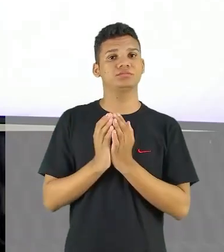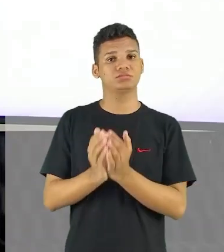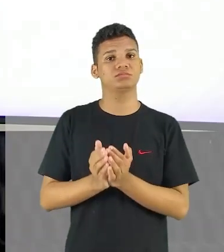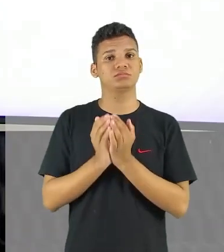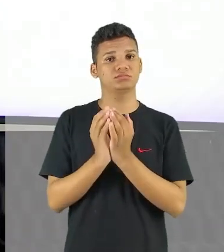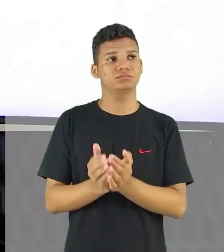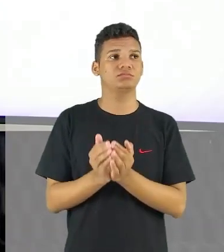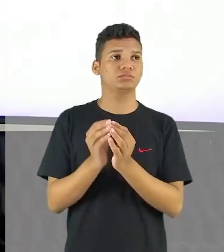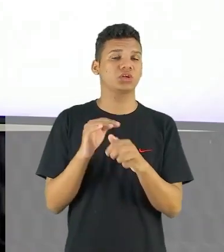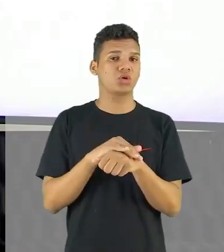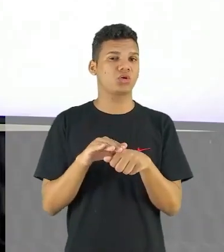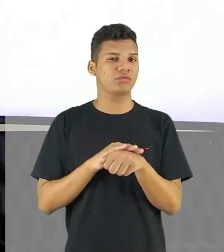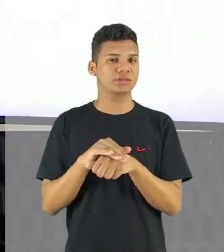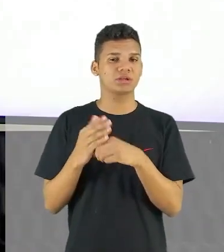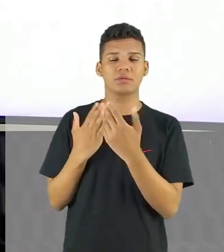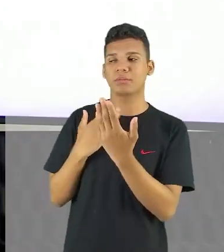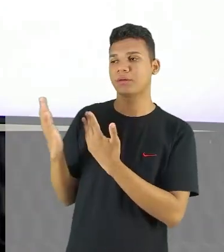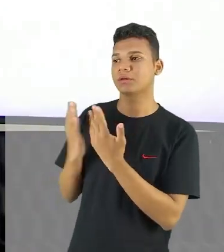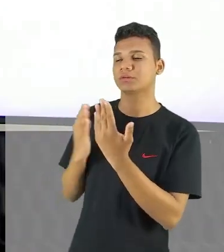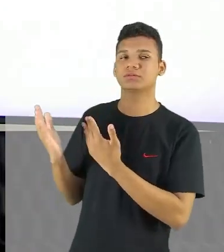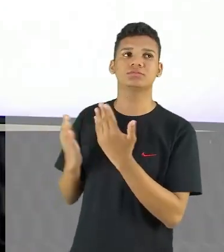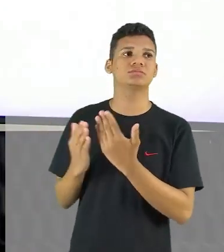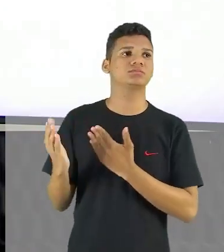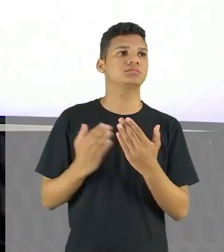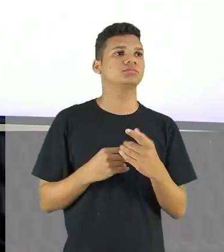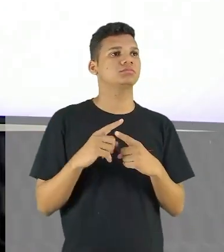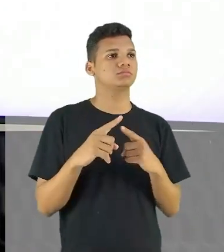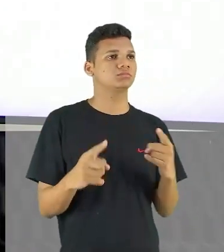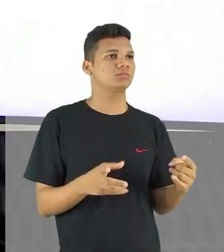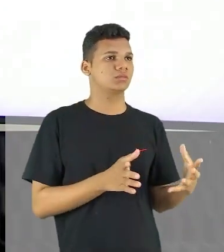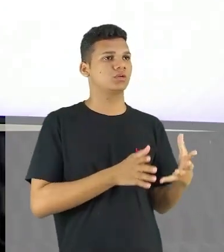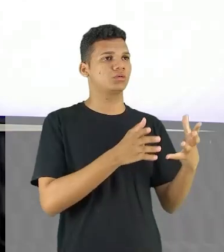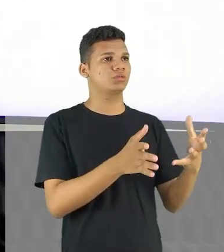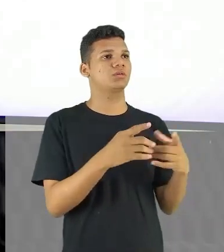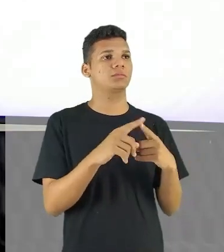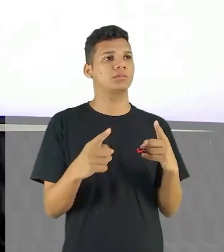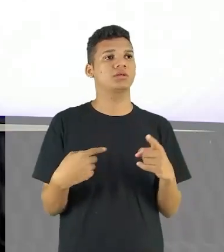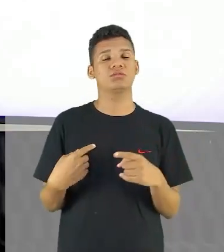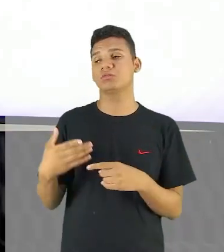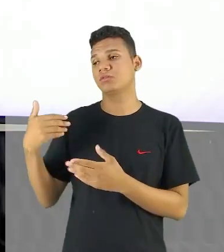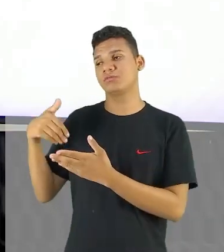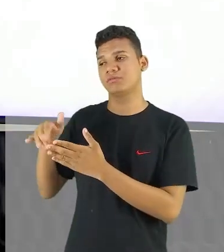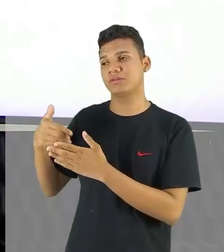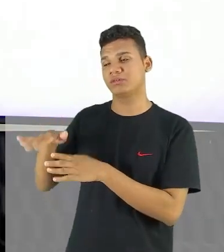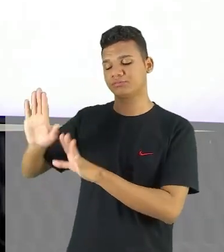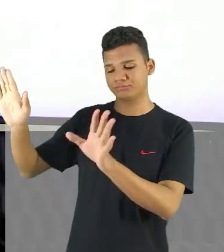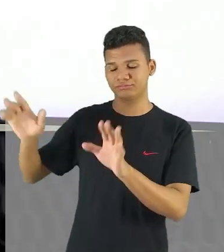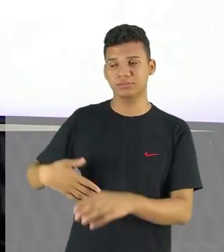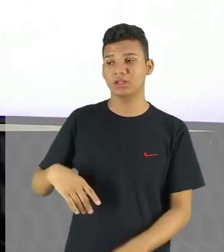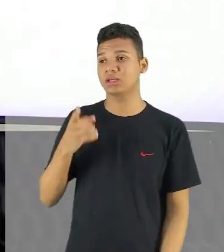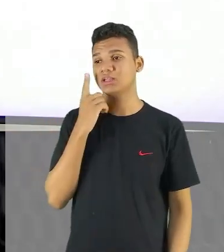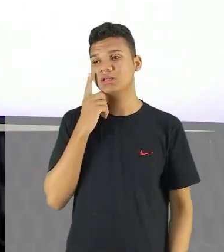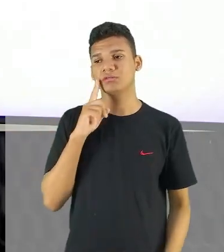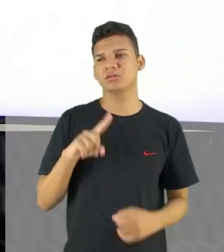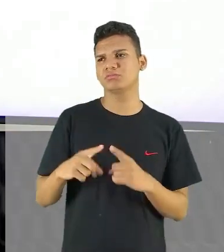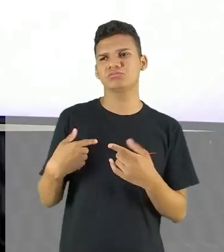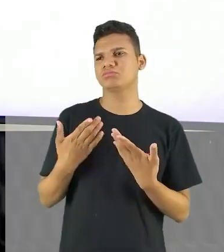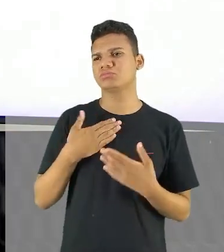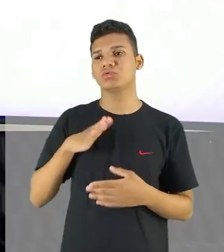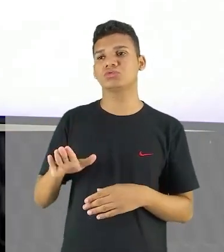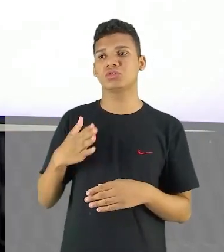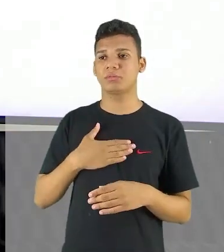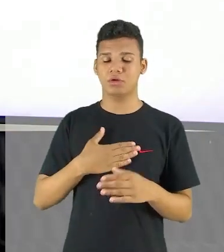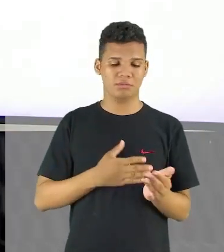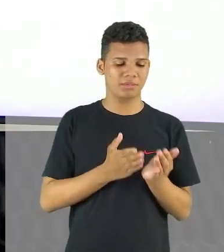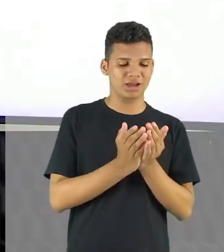conversa era dentro de um barco. E a marinha mercante é um navio, é a motor. Então, ó, sai daqui com as tuas ideias. Não tá afim, não tá gostando do meu barco,